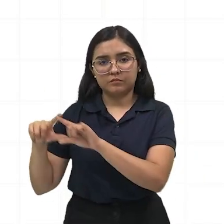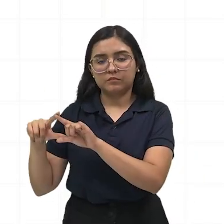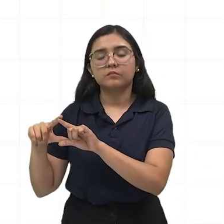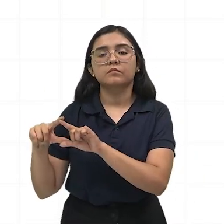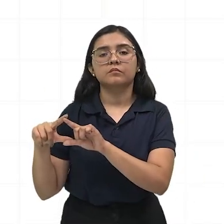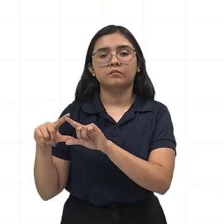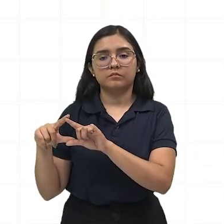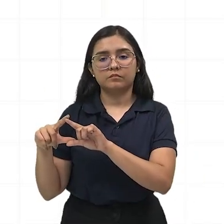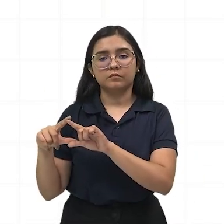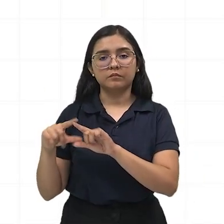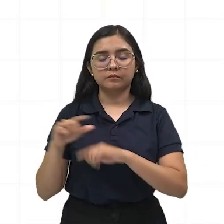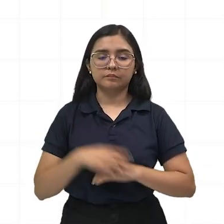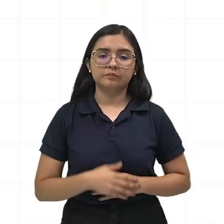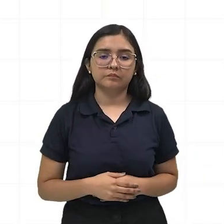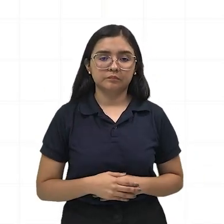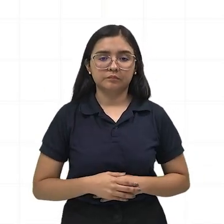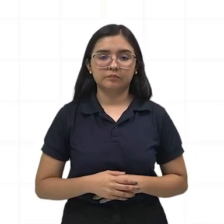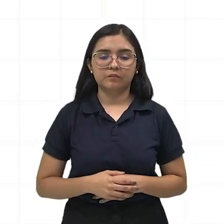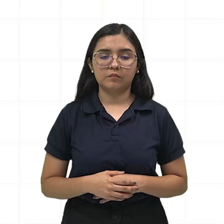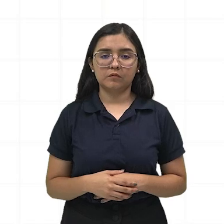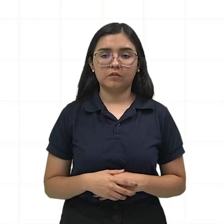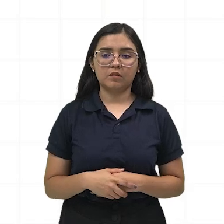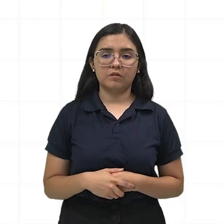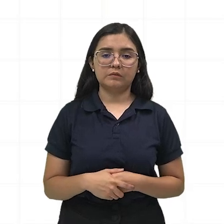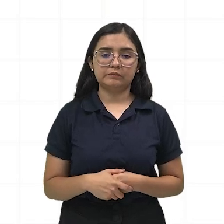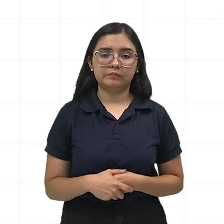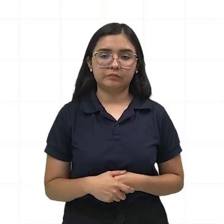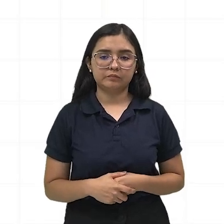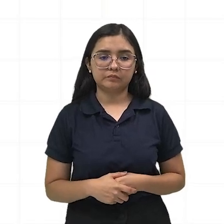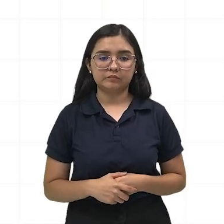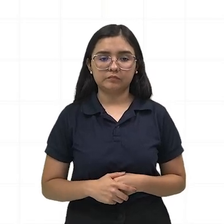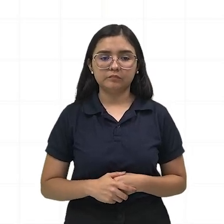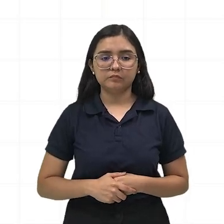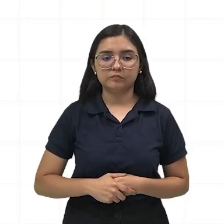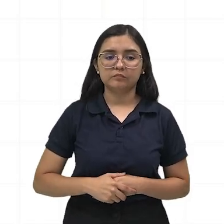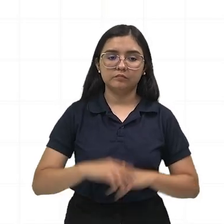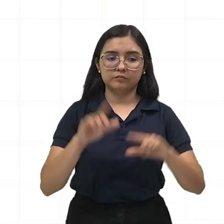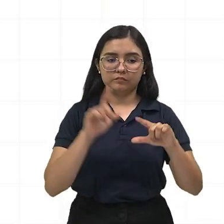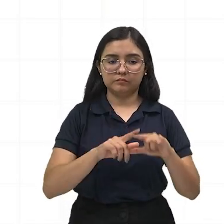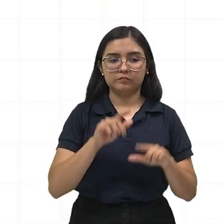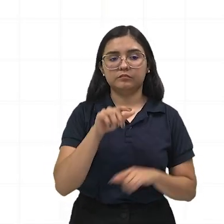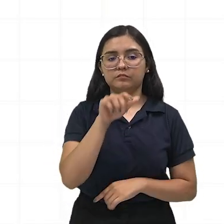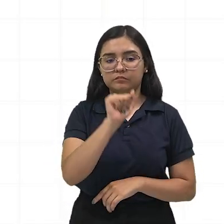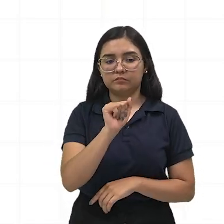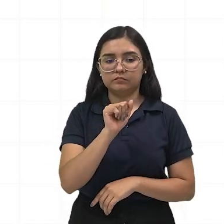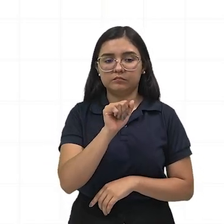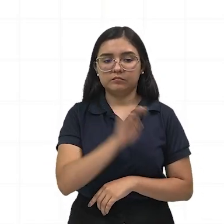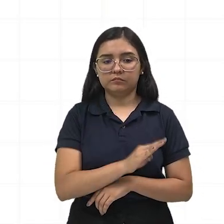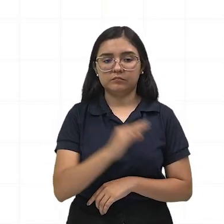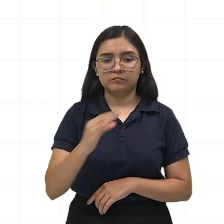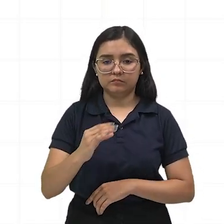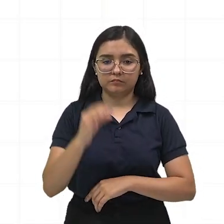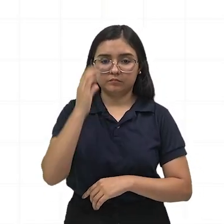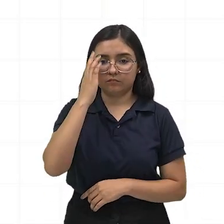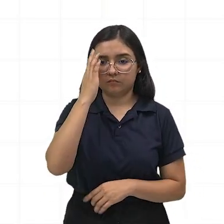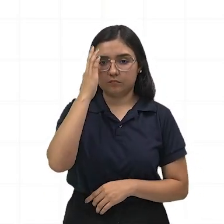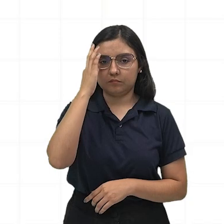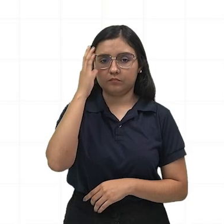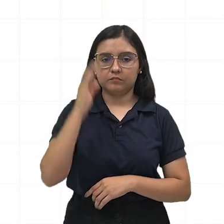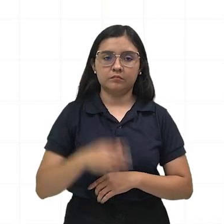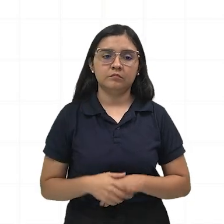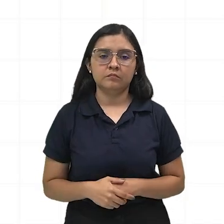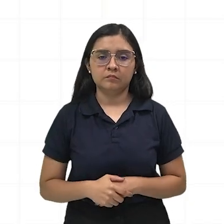ele foi transladado. O triângulo ABC original aqui,